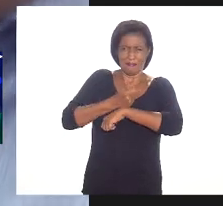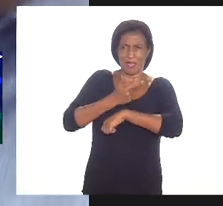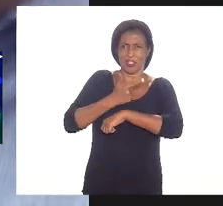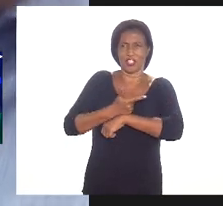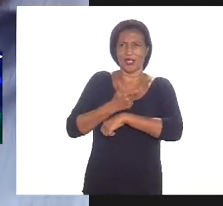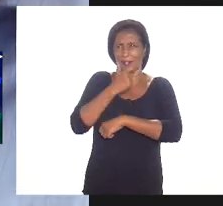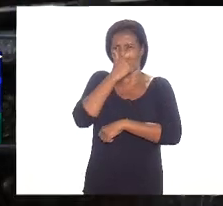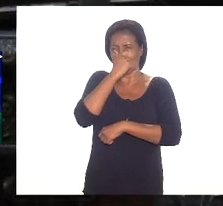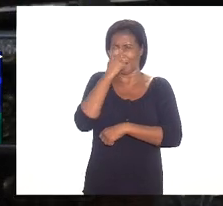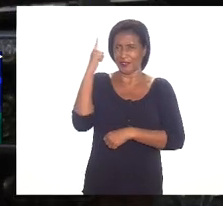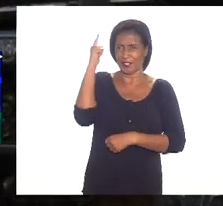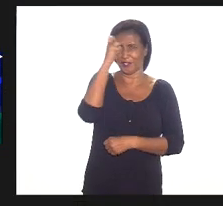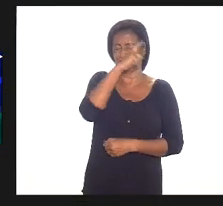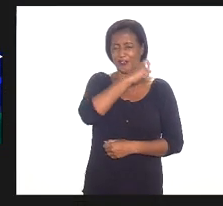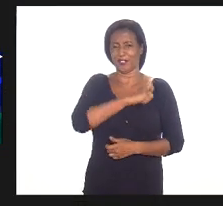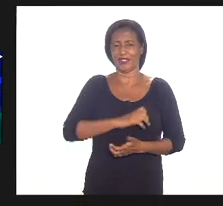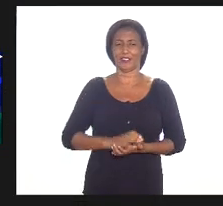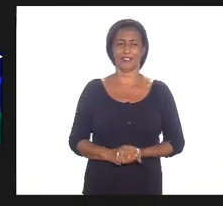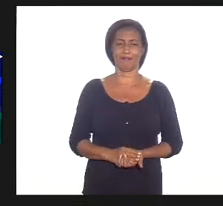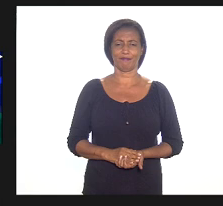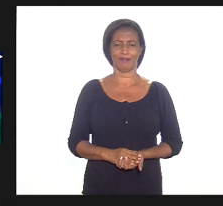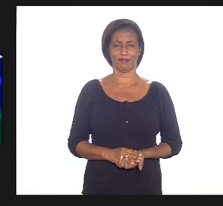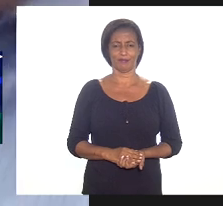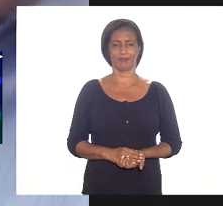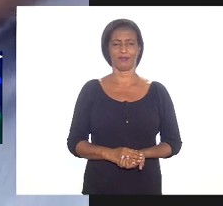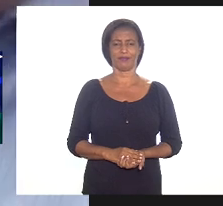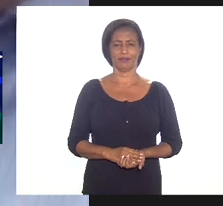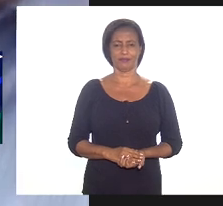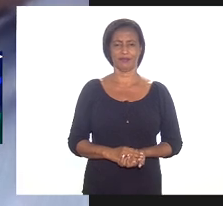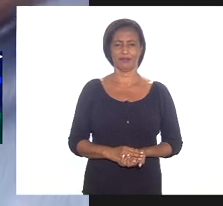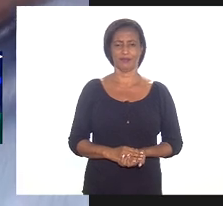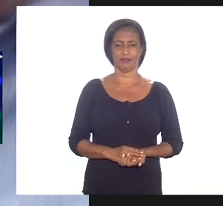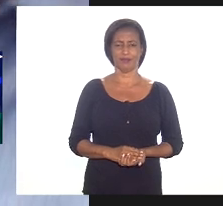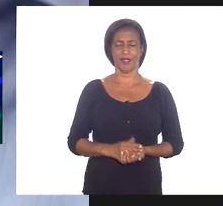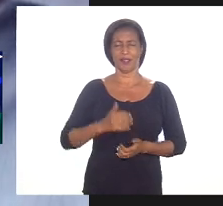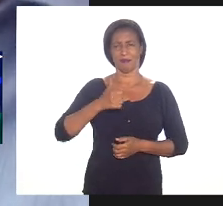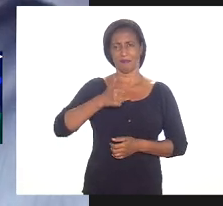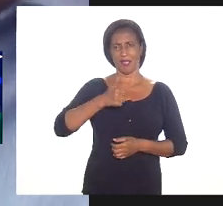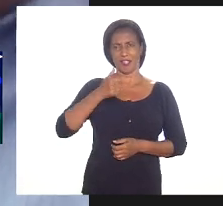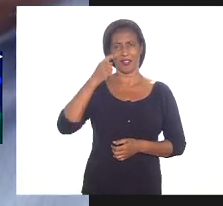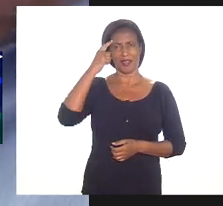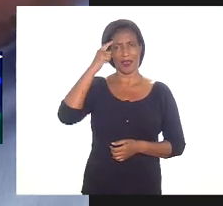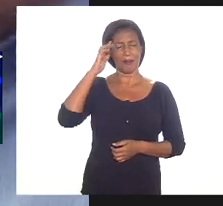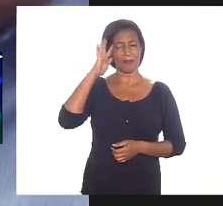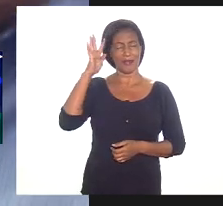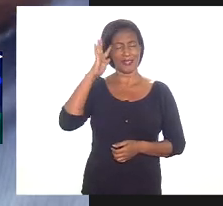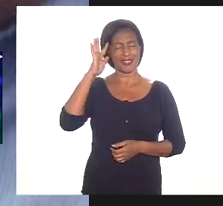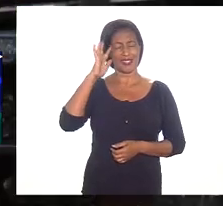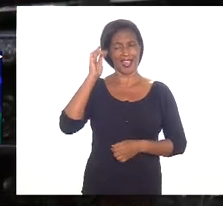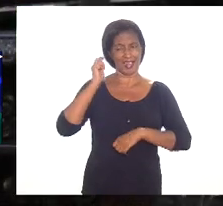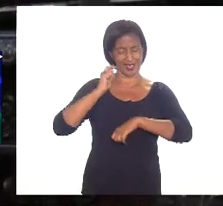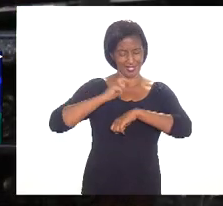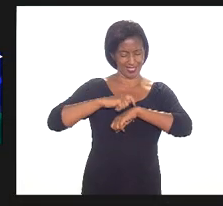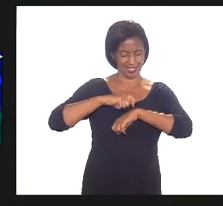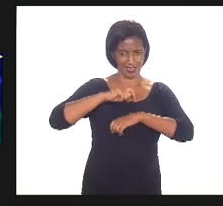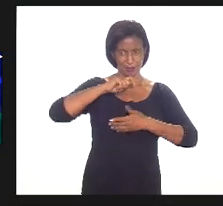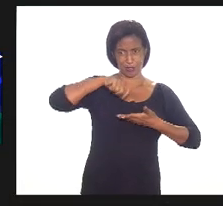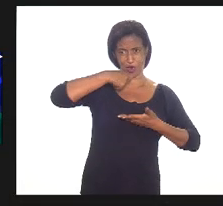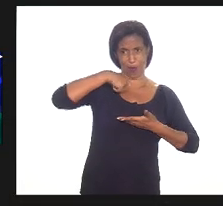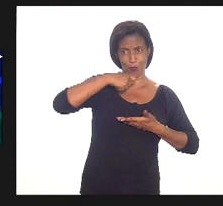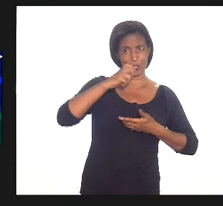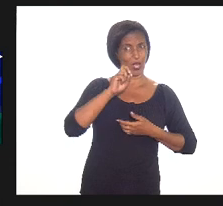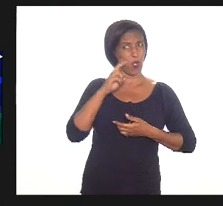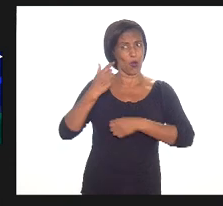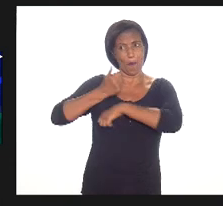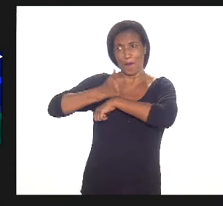horário é complicado uma vez que hora já vão e fecho para gente pensar se vai almoçar ou não amanhã é o